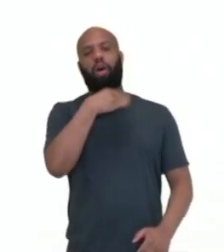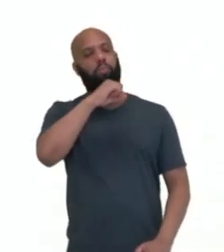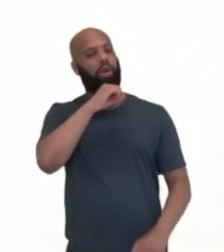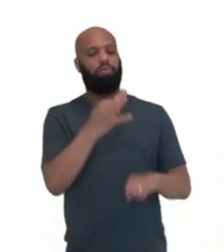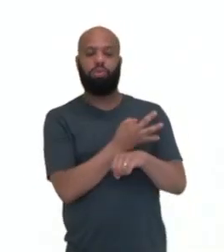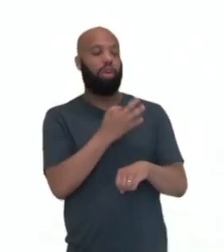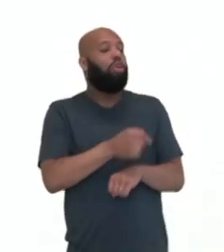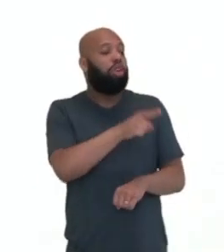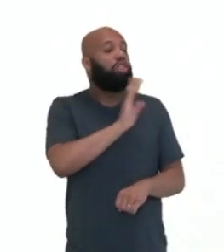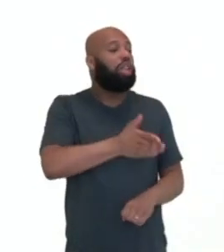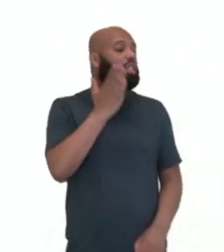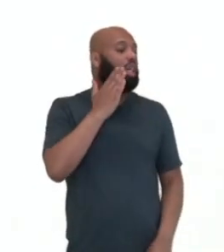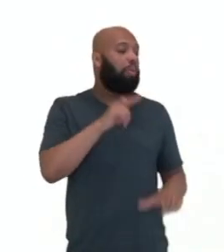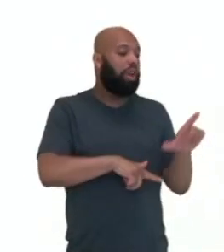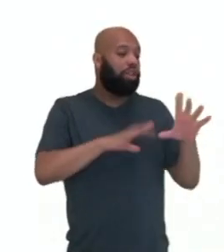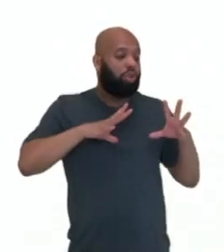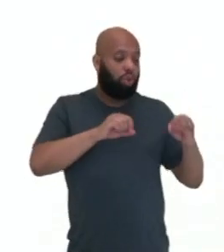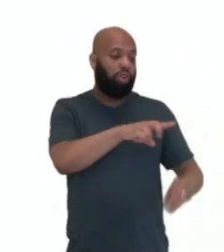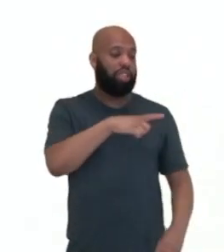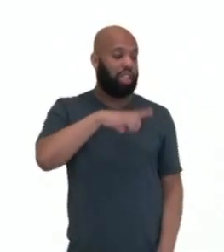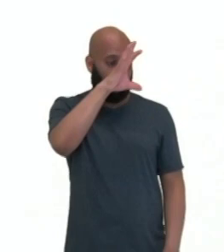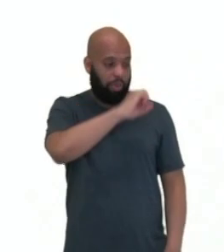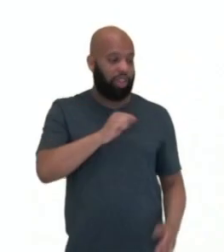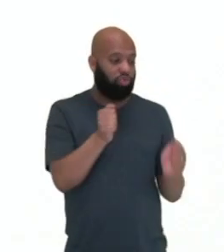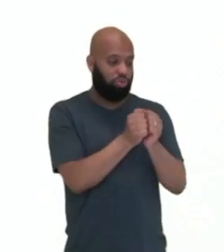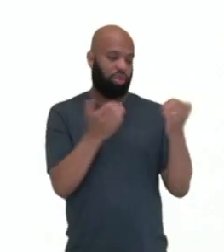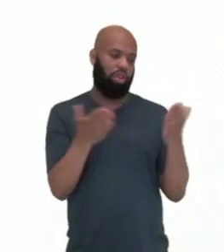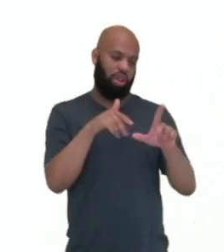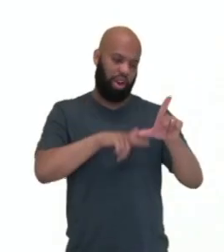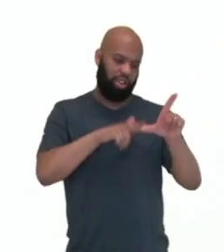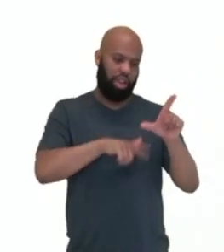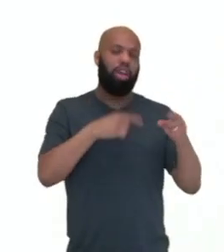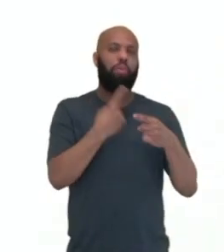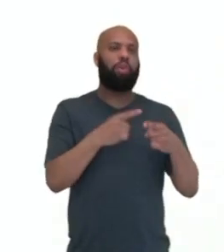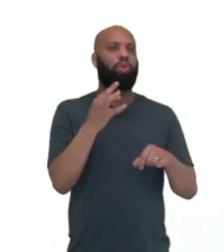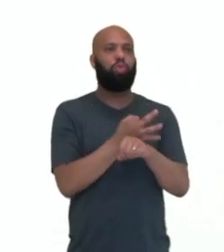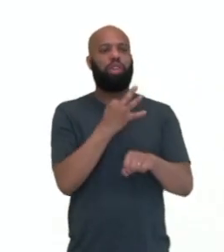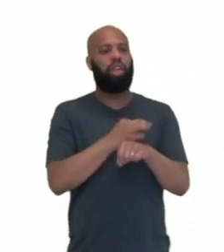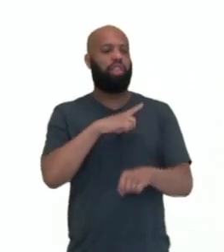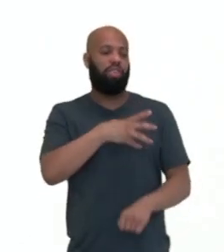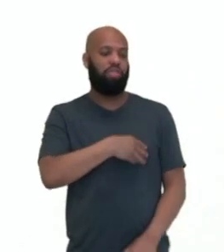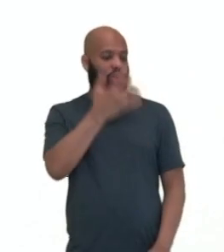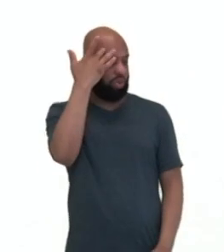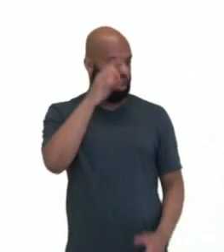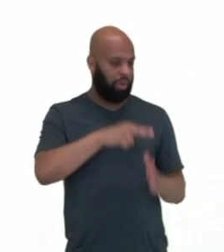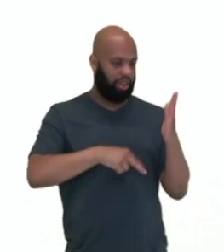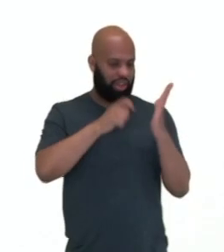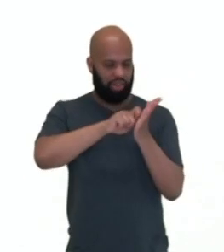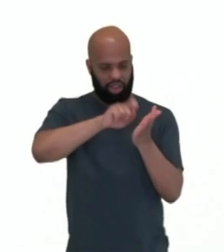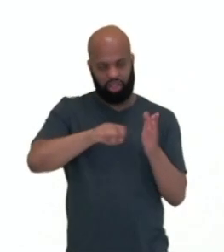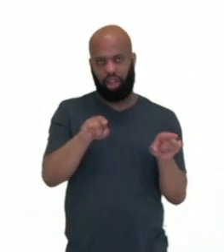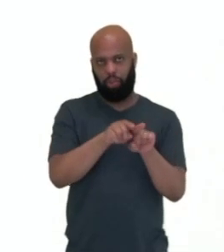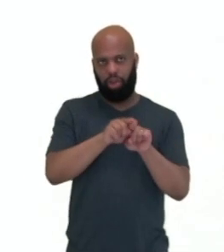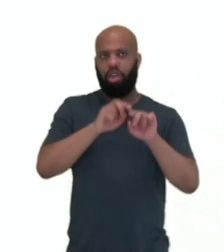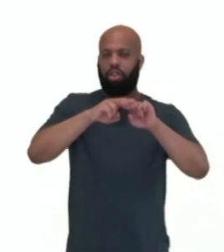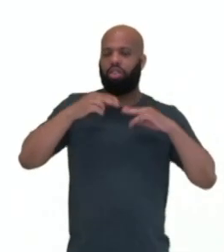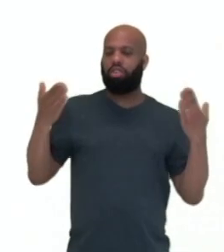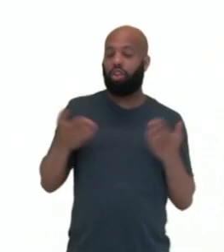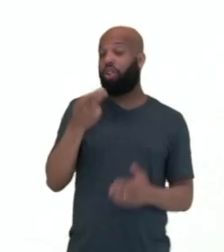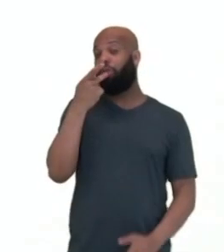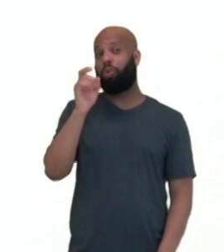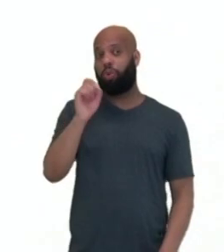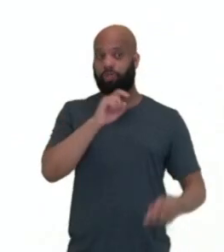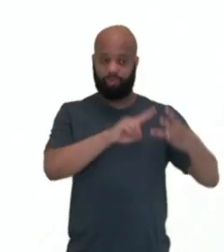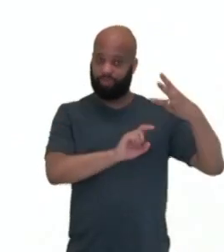conhecia todas as letras, que deveria aprender a juntá-las, que ele não suportava ter um filho analfabeto. Com isso, eu posso dizer o